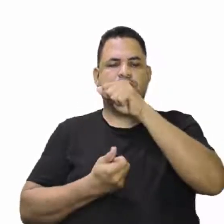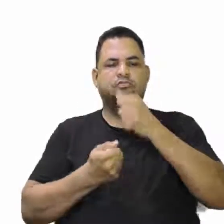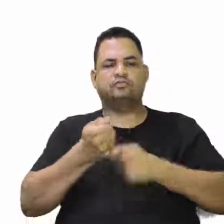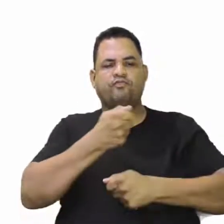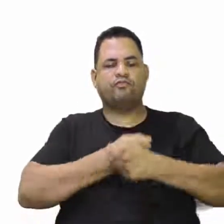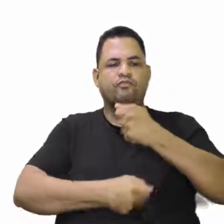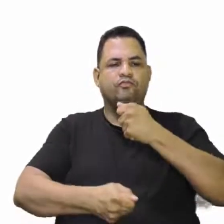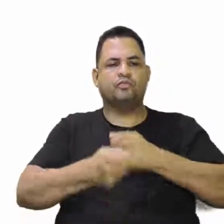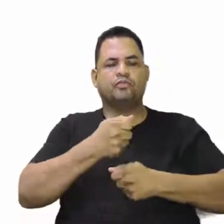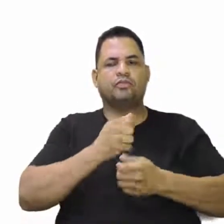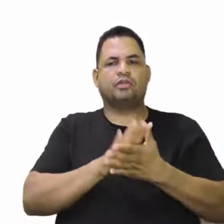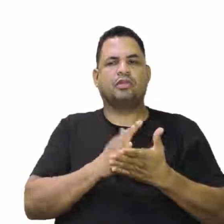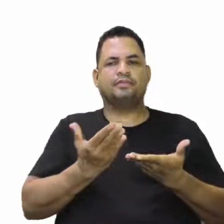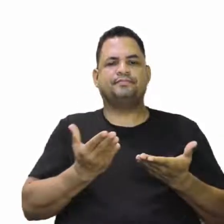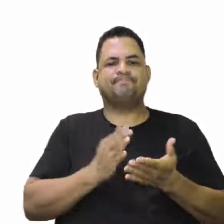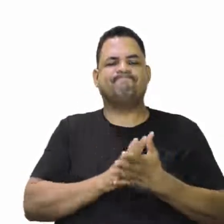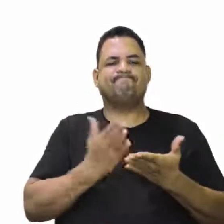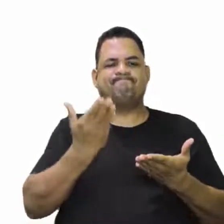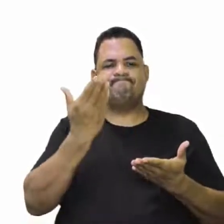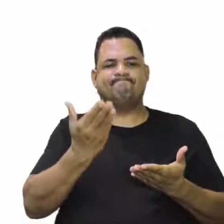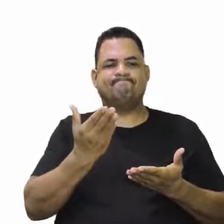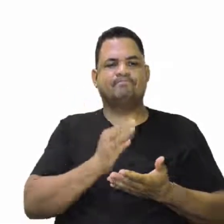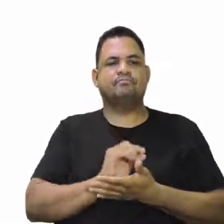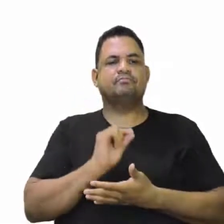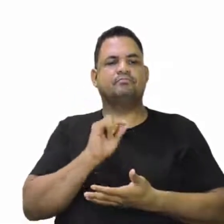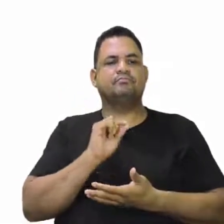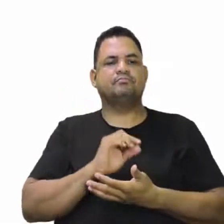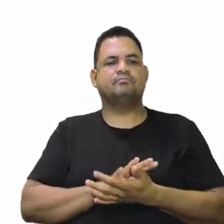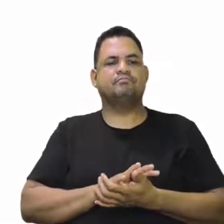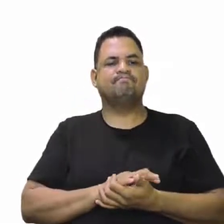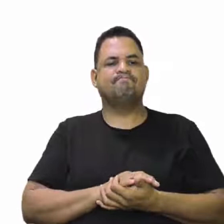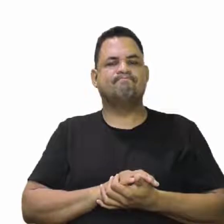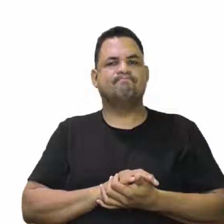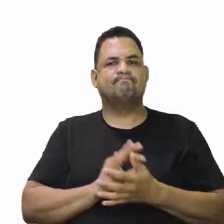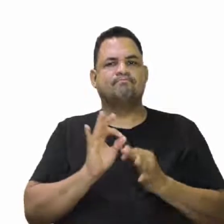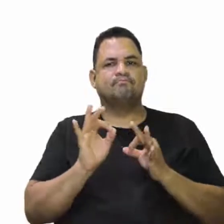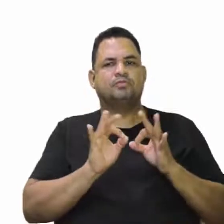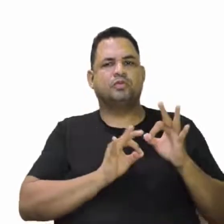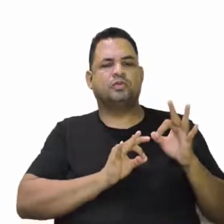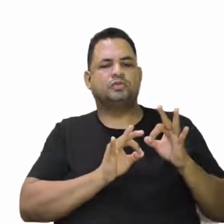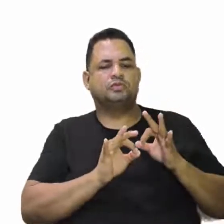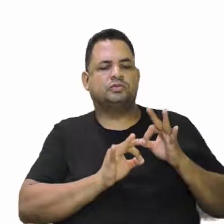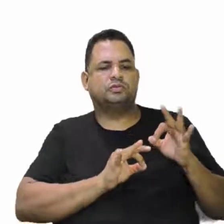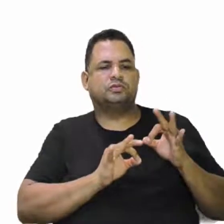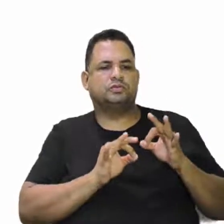globalização dá a ela um caráter de improvisação violenta.